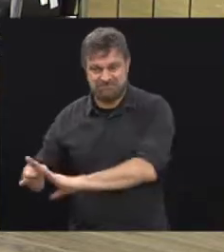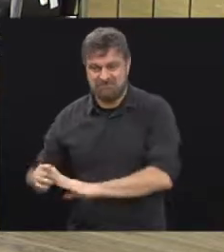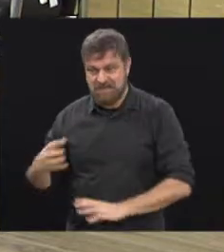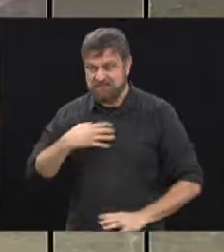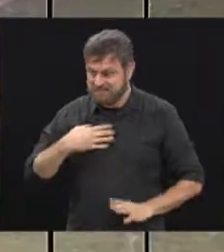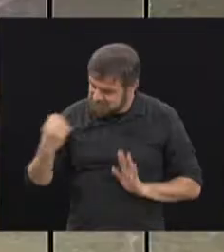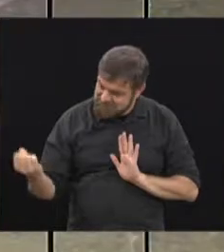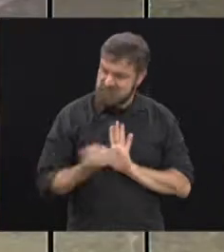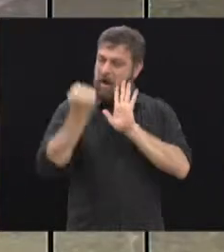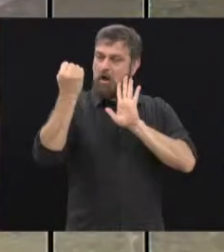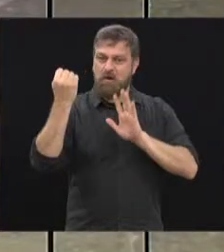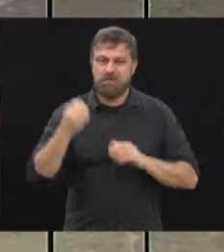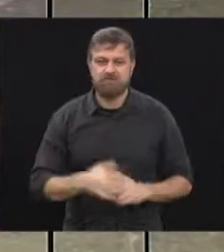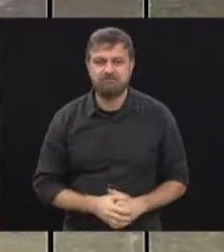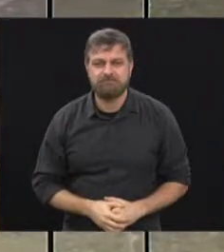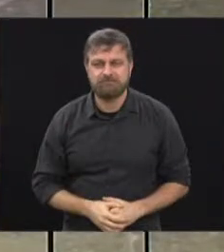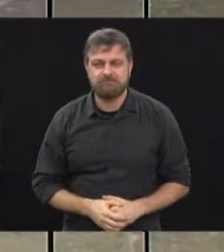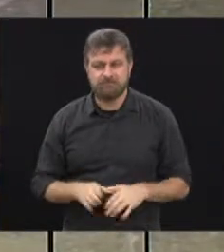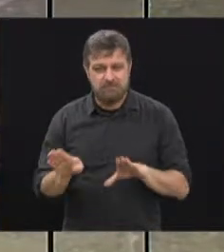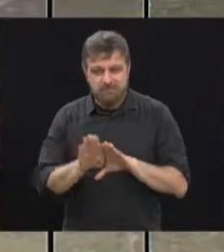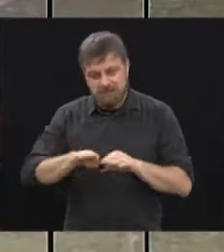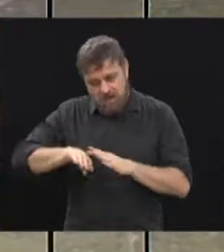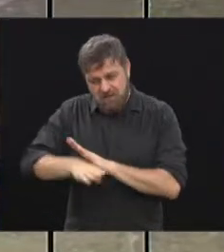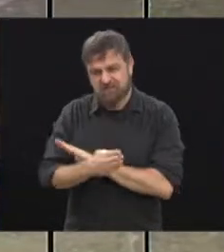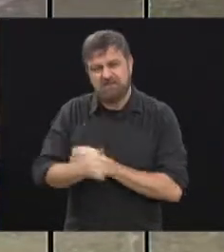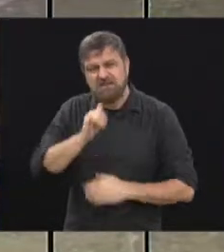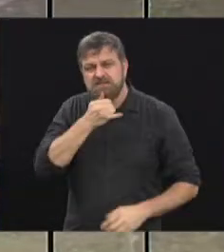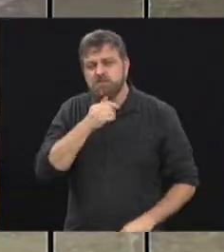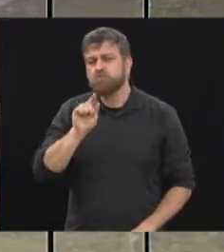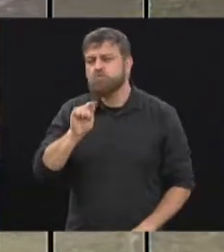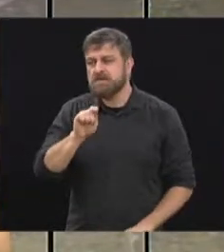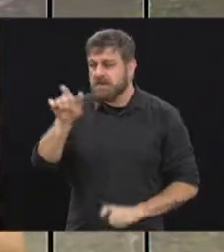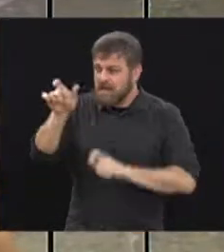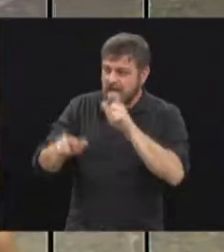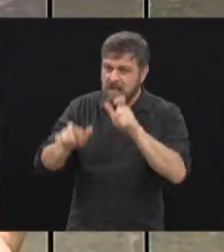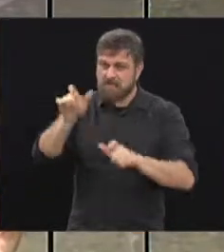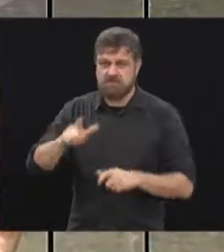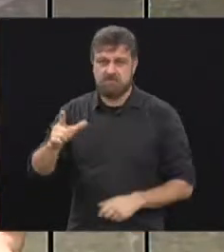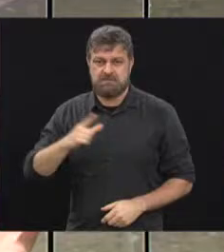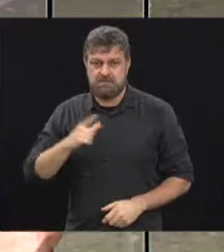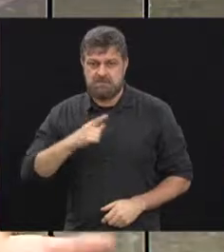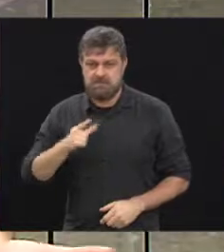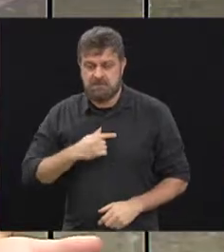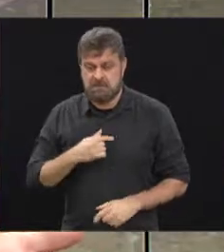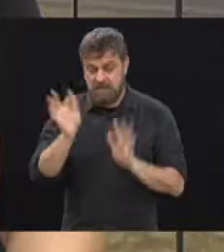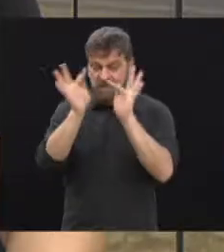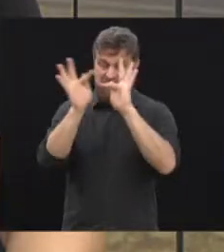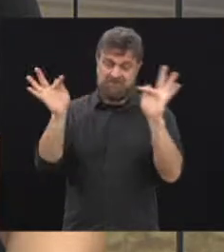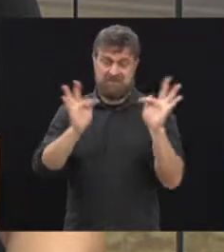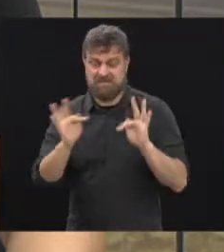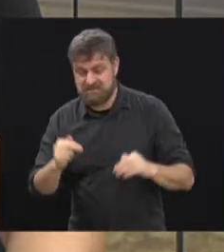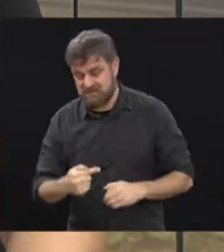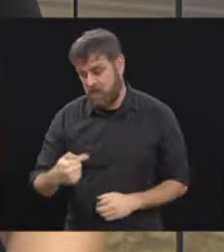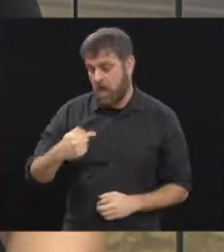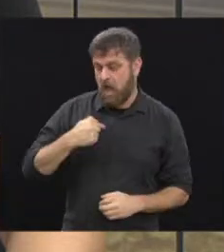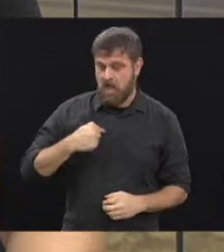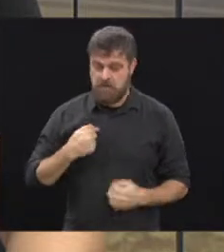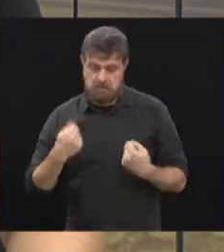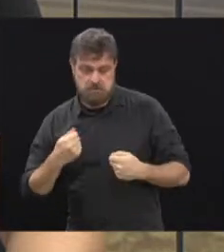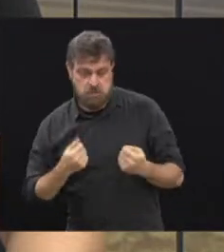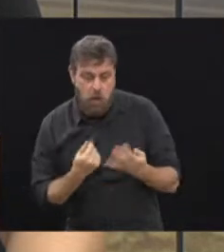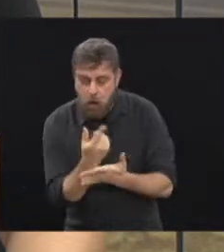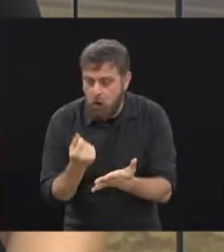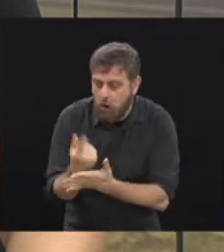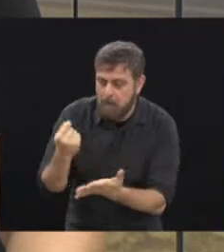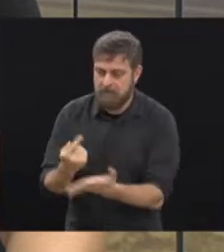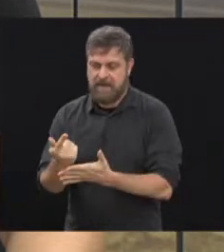marcou também. O que a gente costuma ver também, que é muito triste, é que algumas pessoas condicionam muito a felicidade a ter alguma